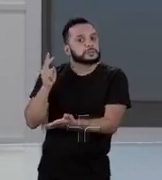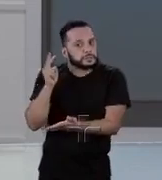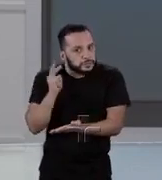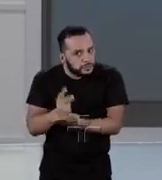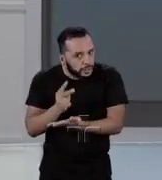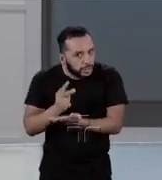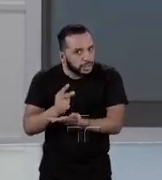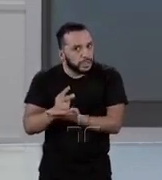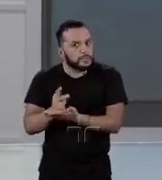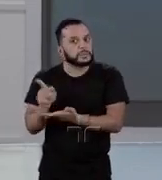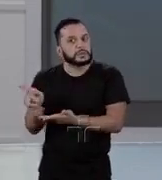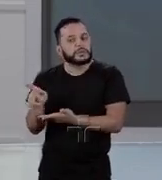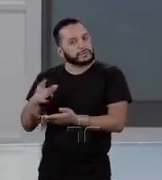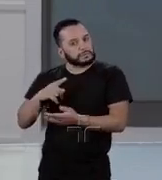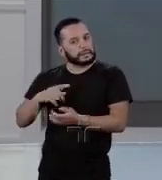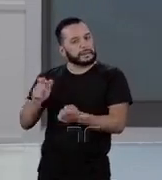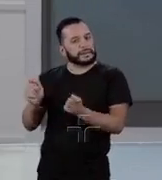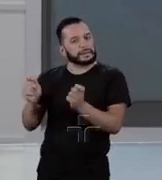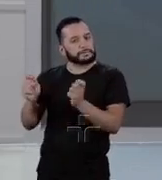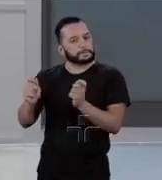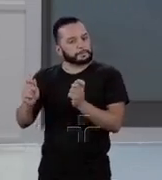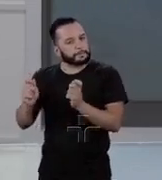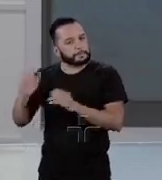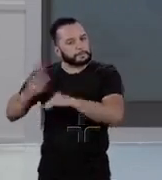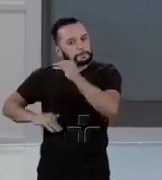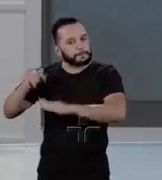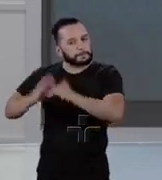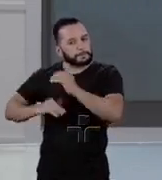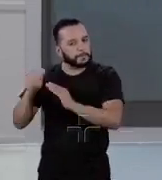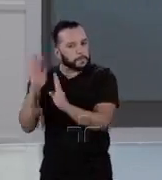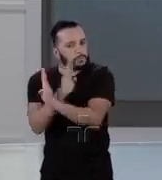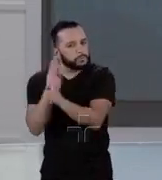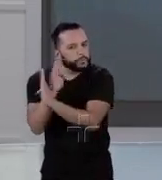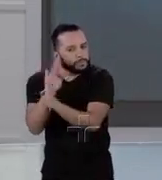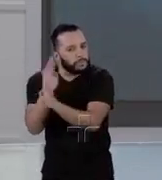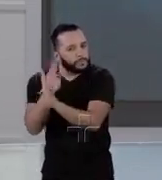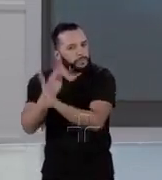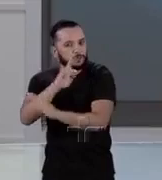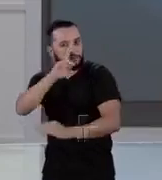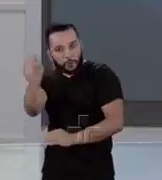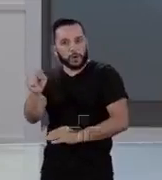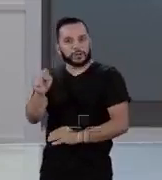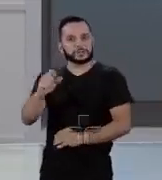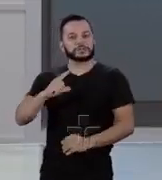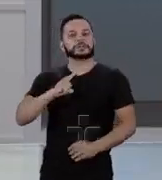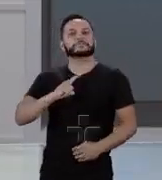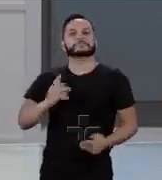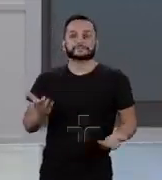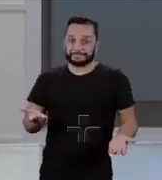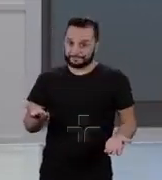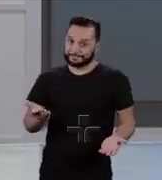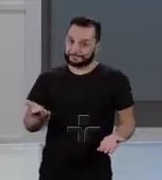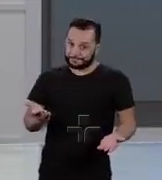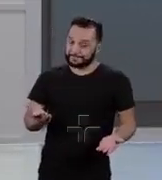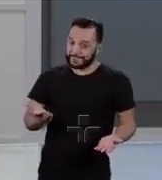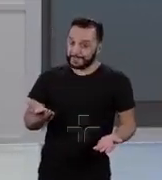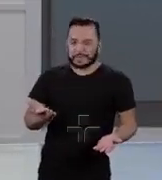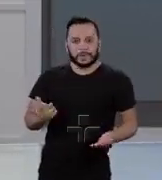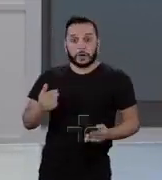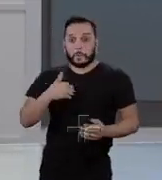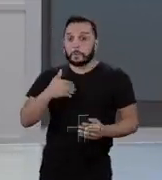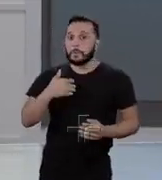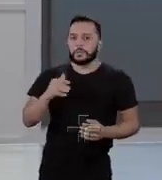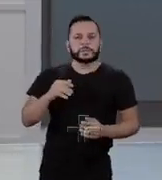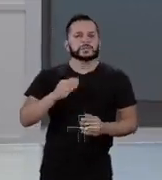uma capacidade técnica de espionagem gigantesca, né? E a gente está vendo isso, ninguém provou que